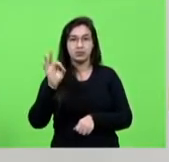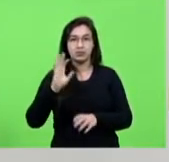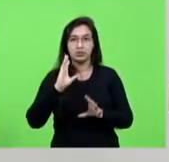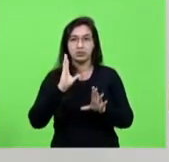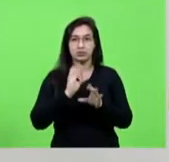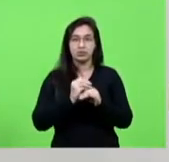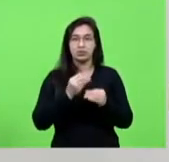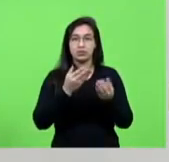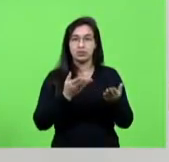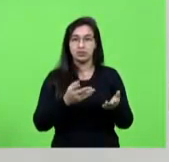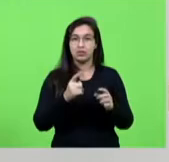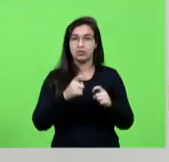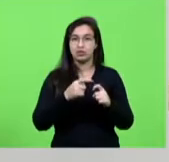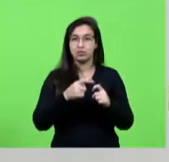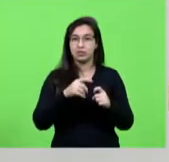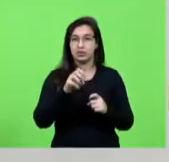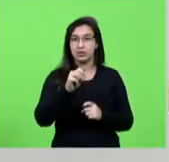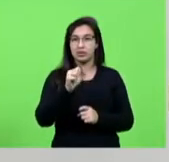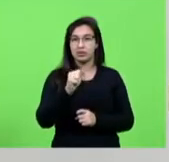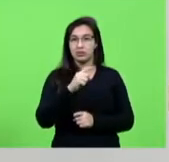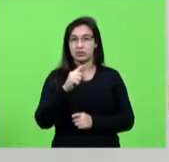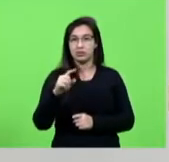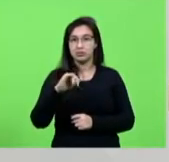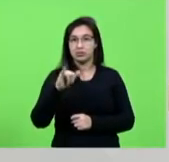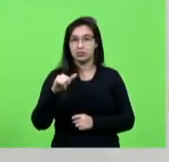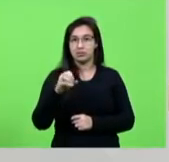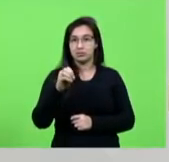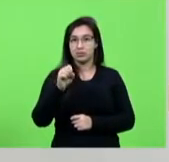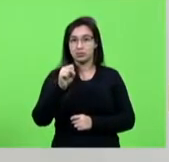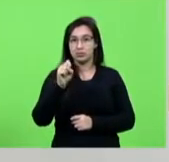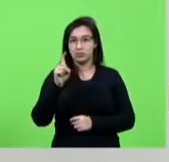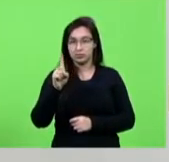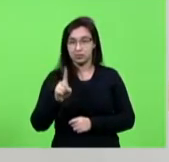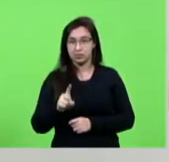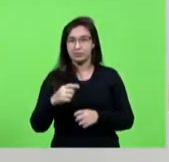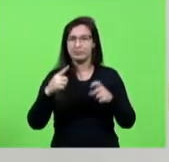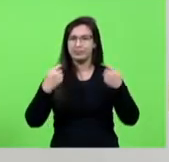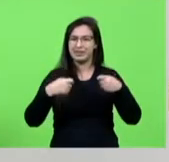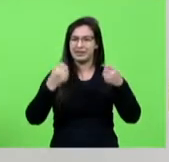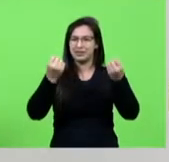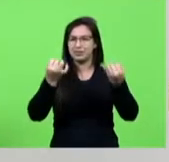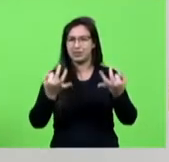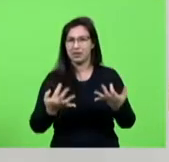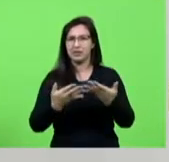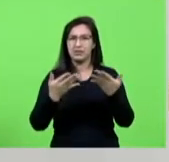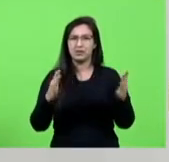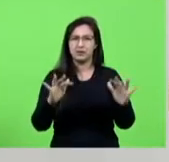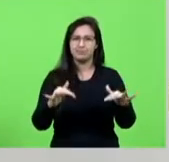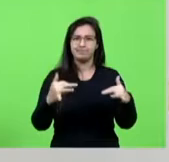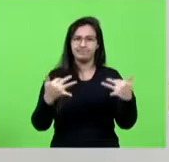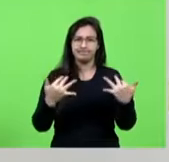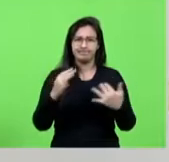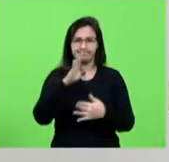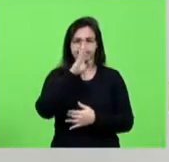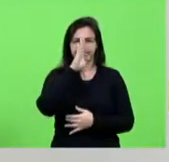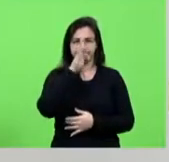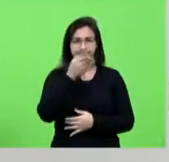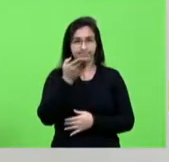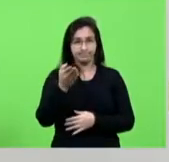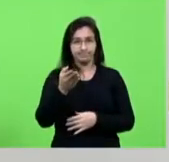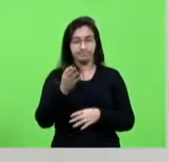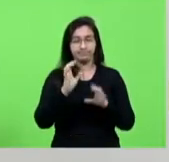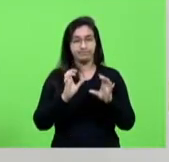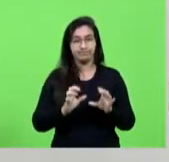São José. Então, tem que ser bem explicadinho isso ali para quem nos acompanha, principalmente o cidadão de Joinville, saber que a